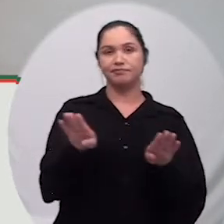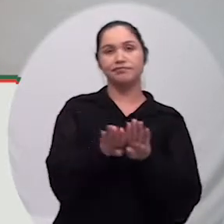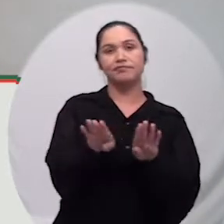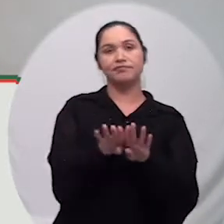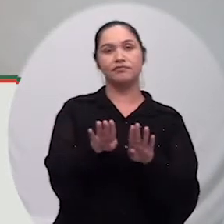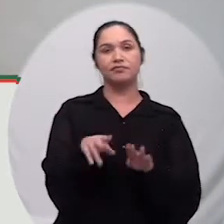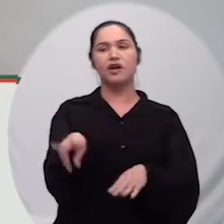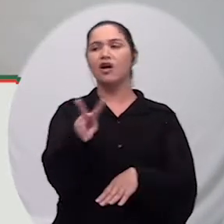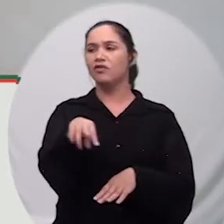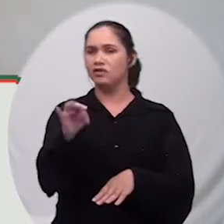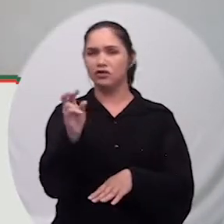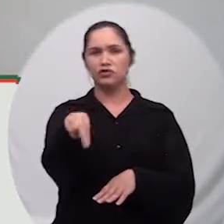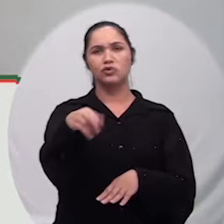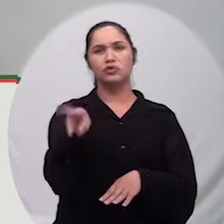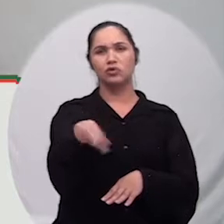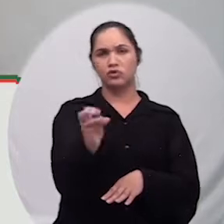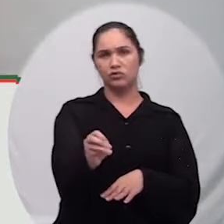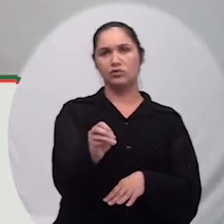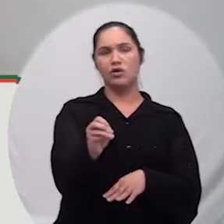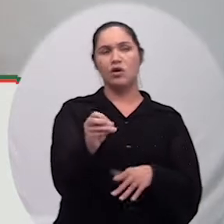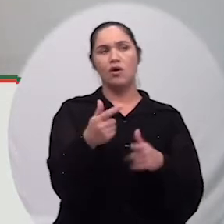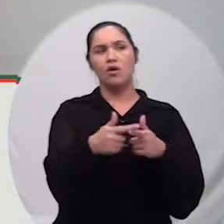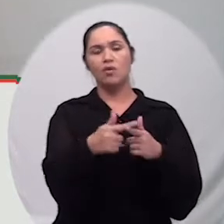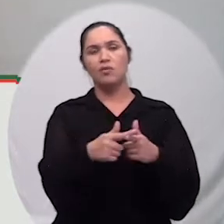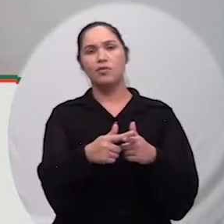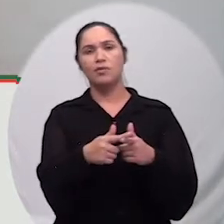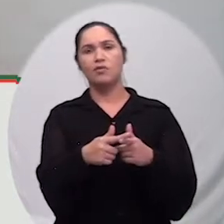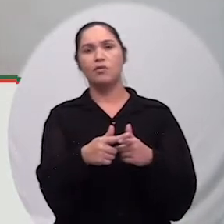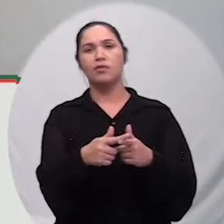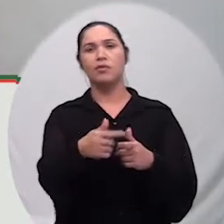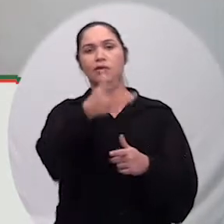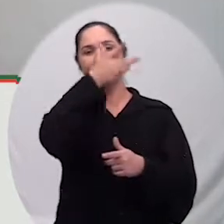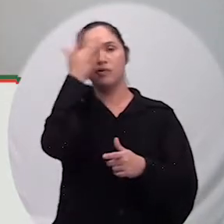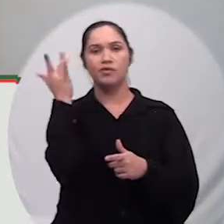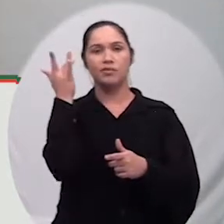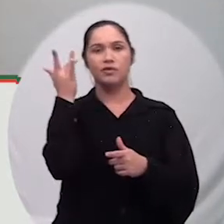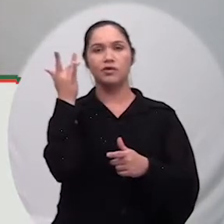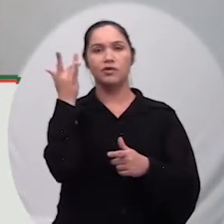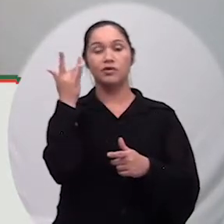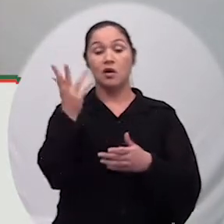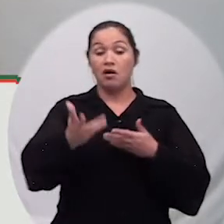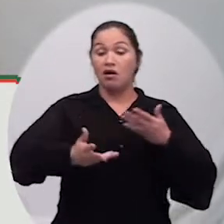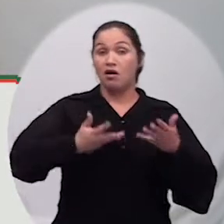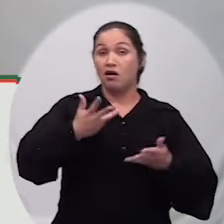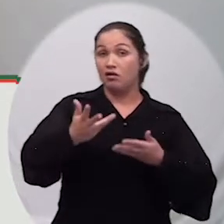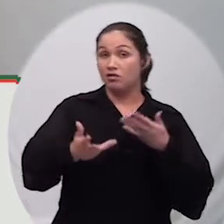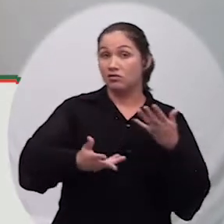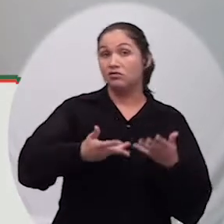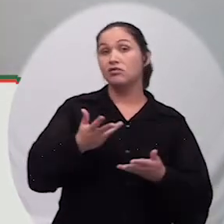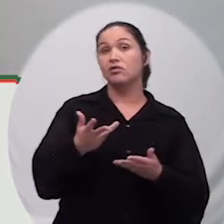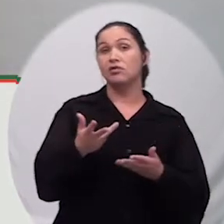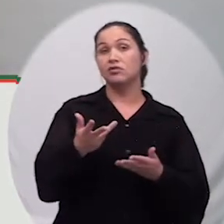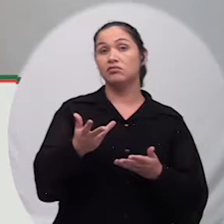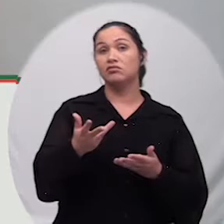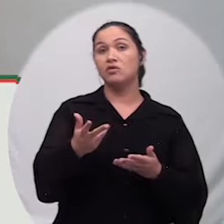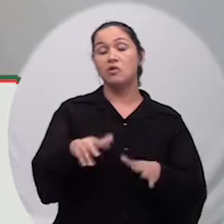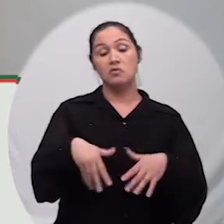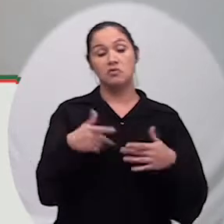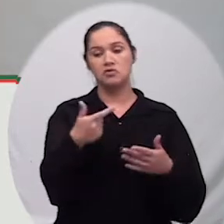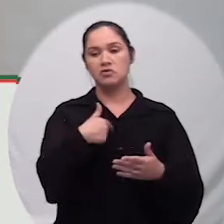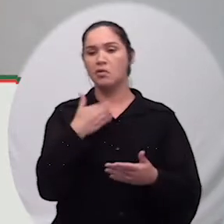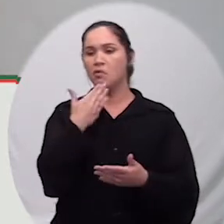E dentro dessa linha, é verdade, vereador Toninho, as pessoas que abriram as portas e nos dão a oportunidade de buscar recurso, a gente bate nelas